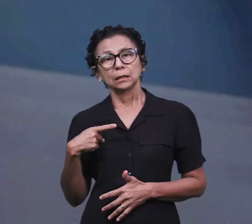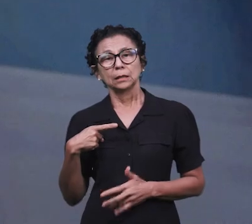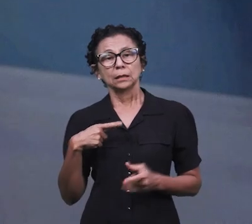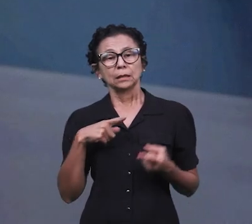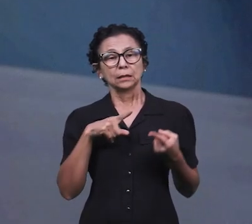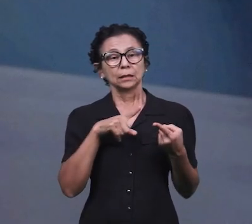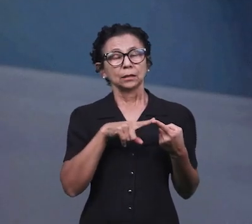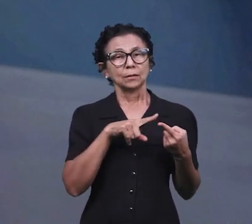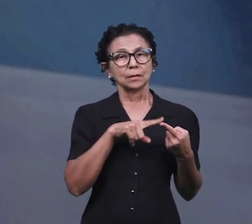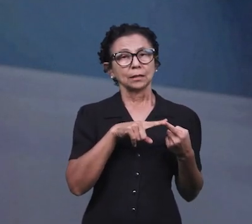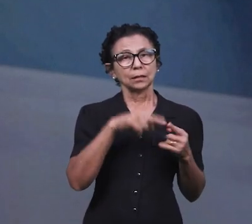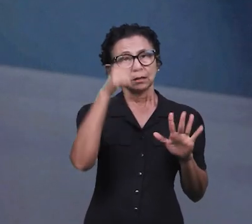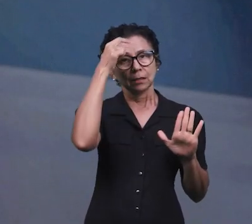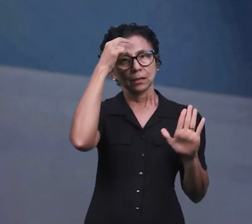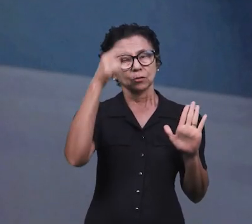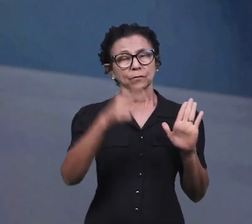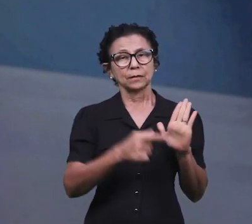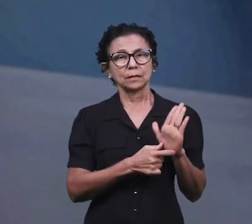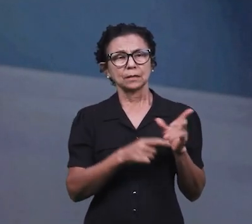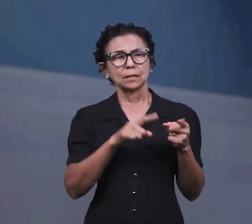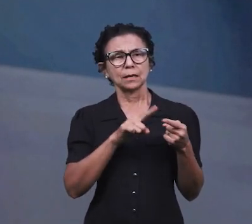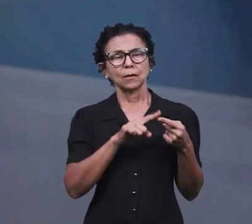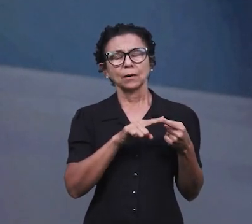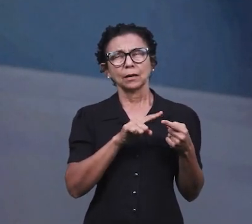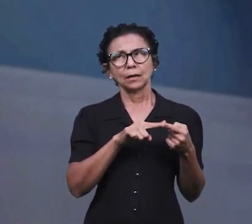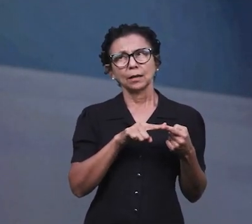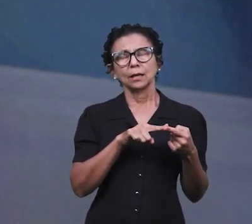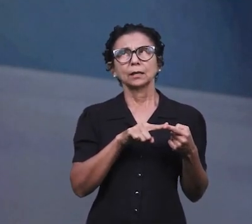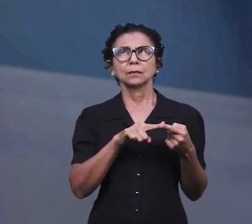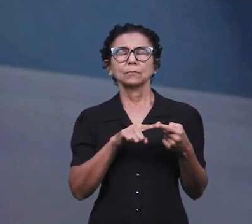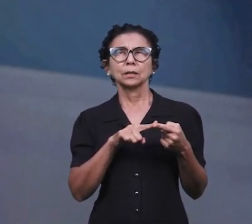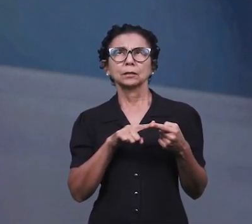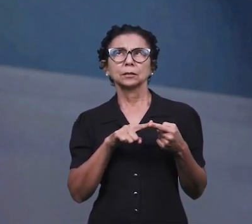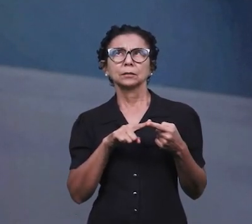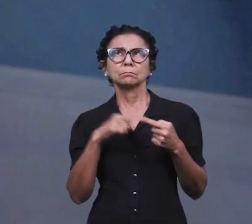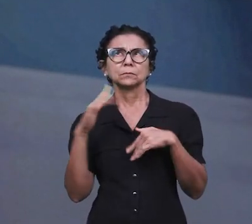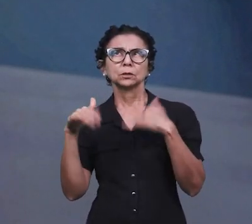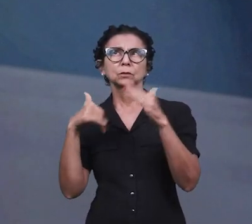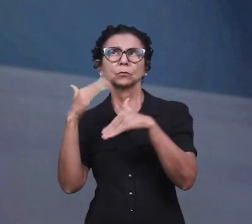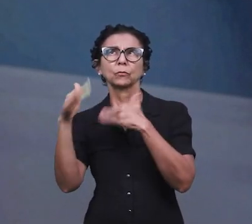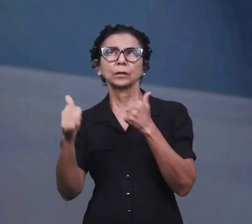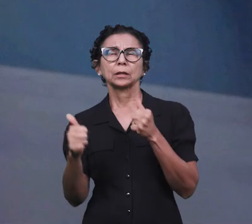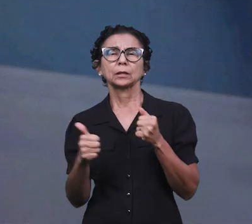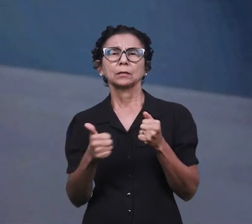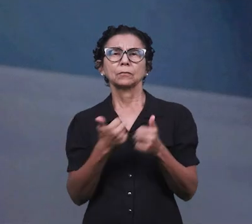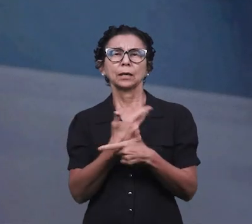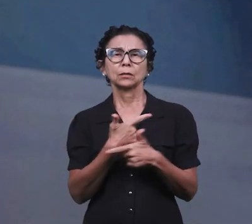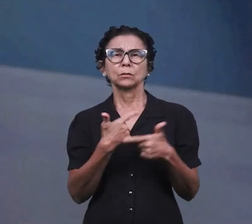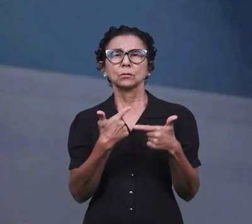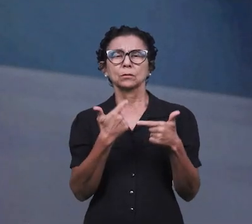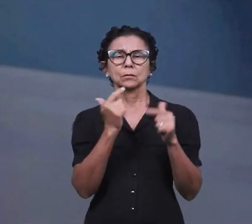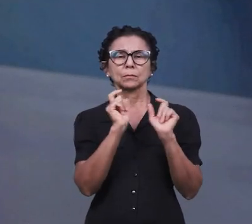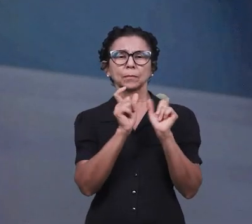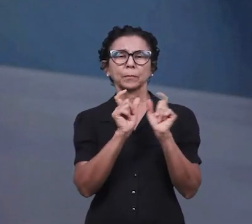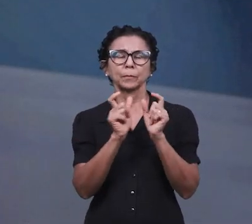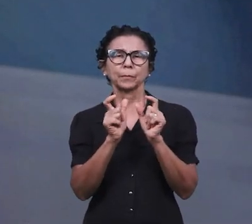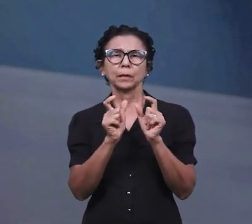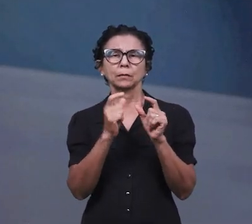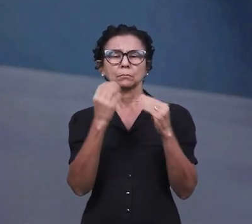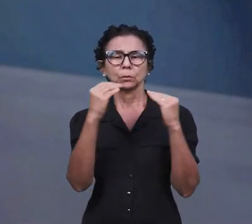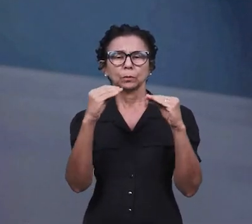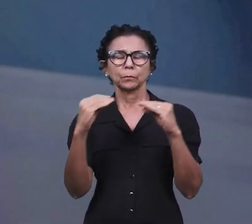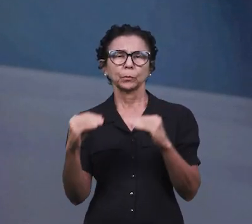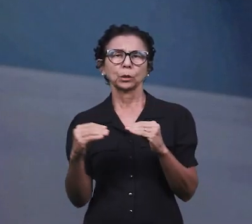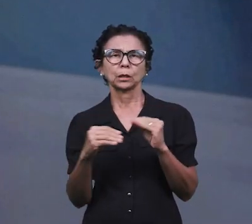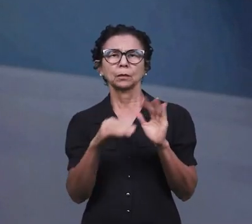ou seja, ela vai desenvolver programas, algoritmos, uma série de